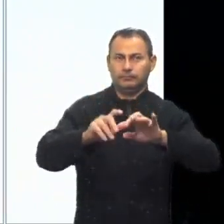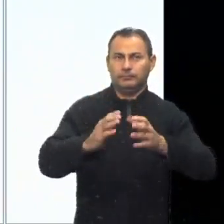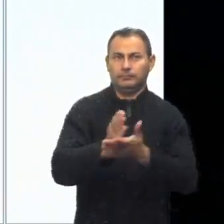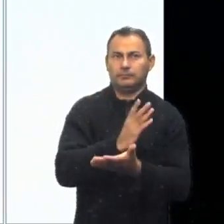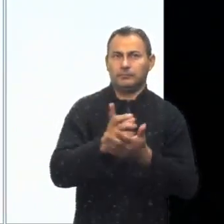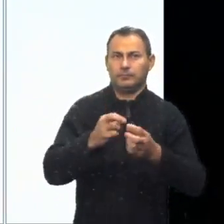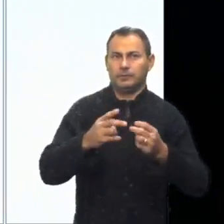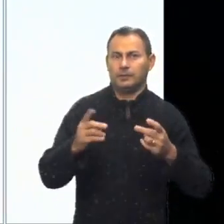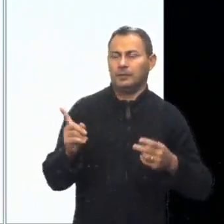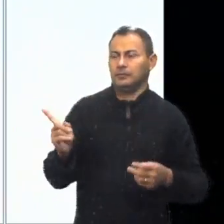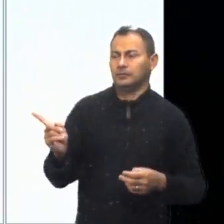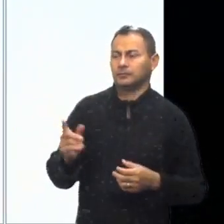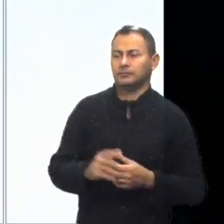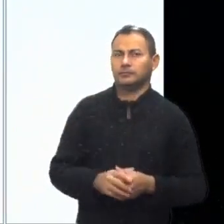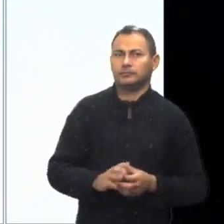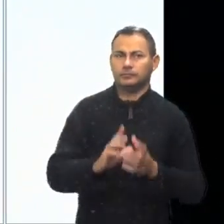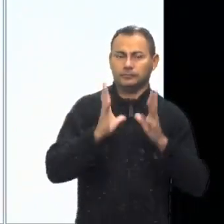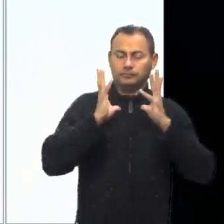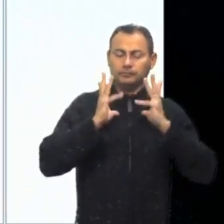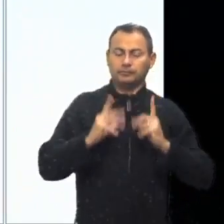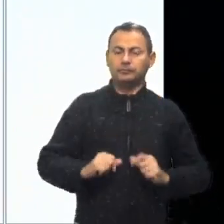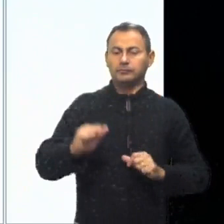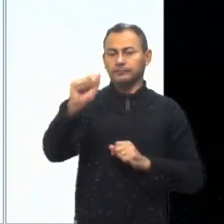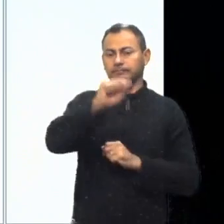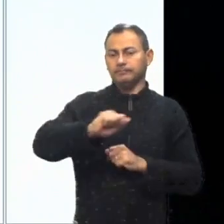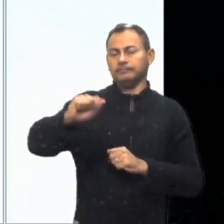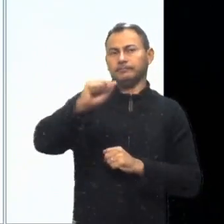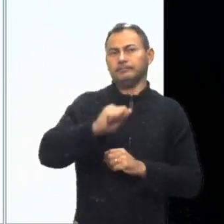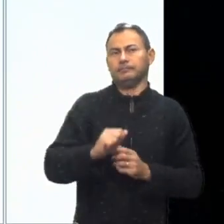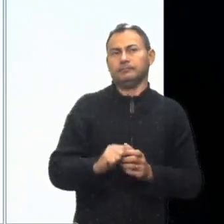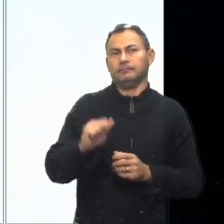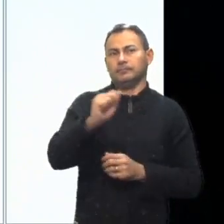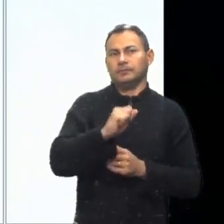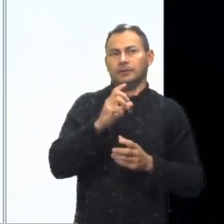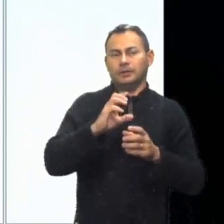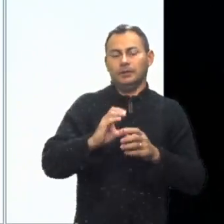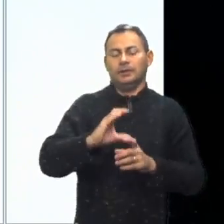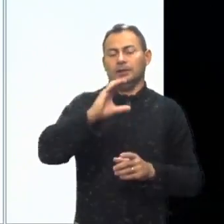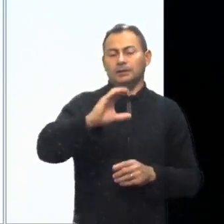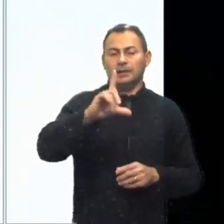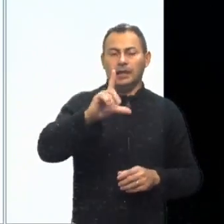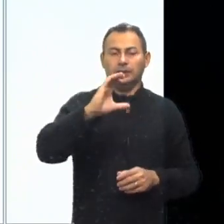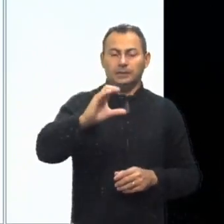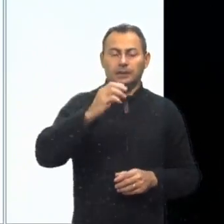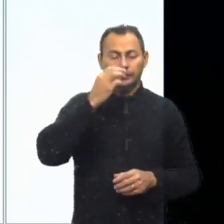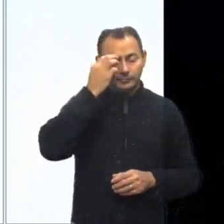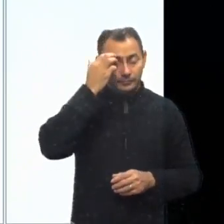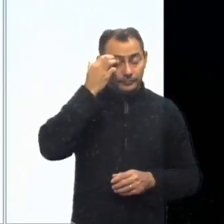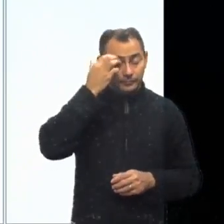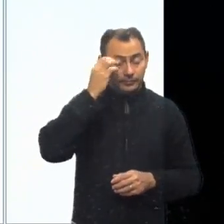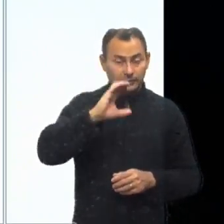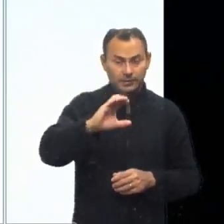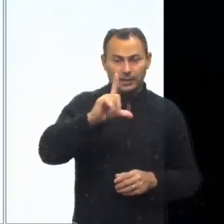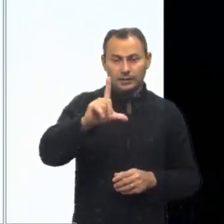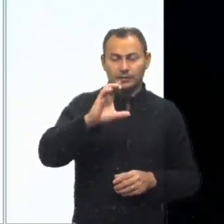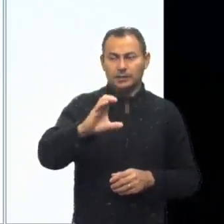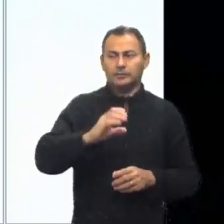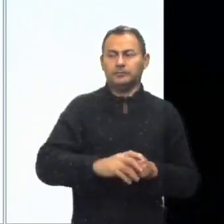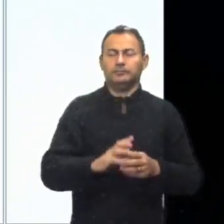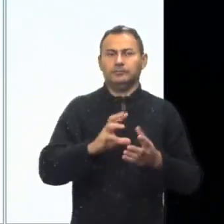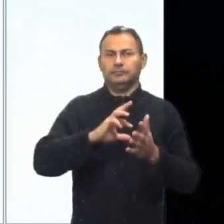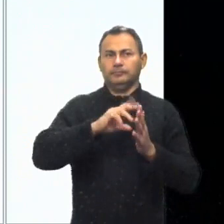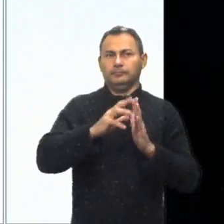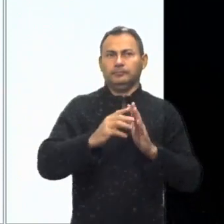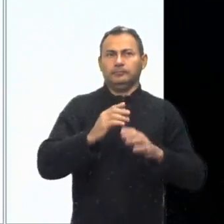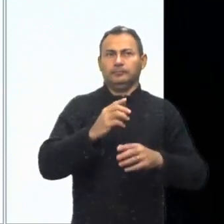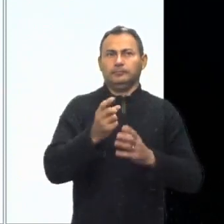coisas. Para limpar aqui a tela, eu dou um comando CLC. Para limpar essas